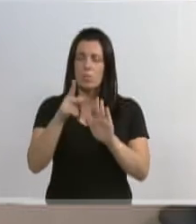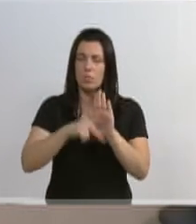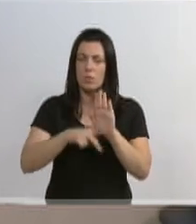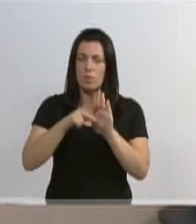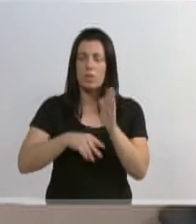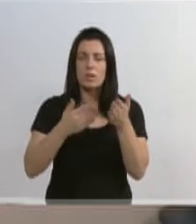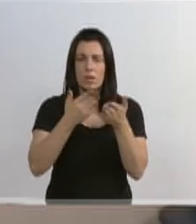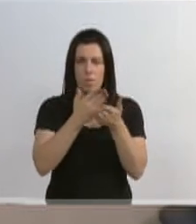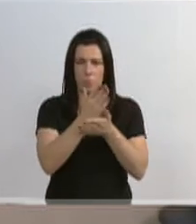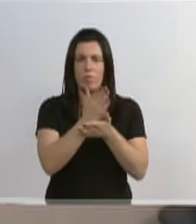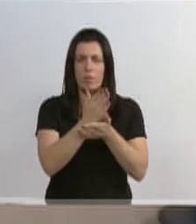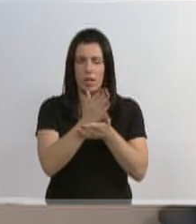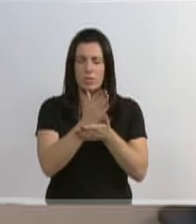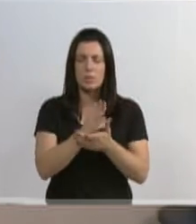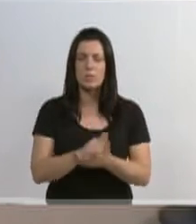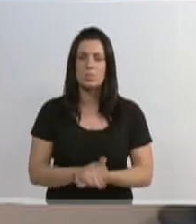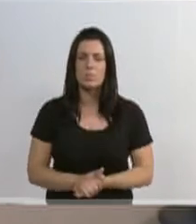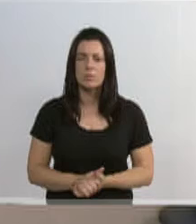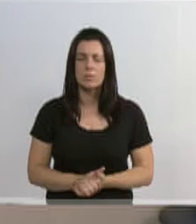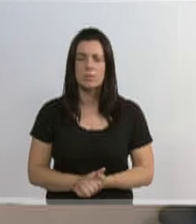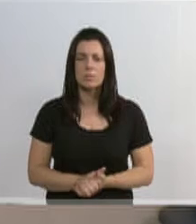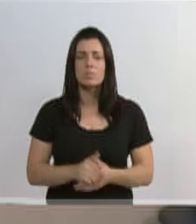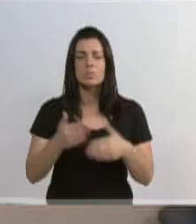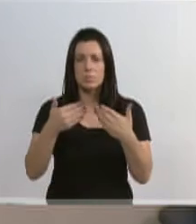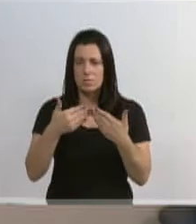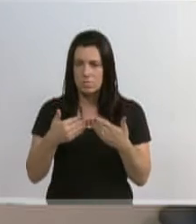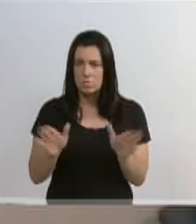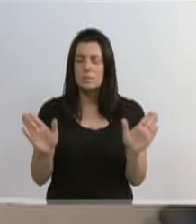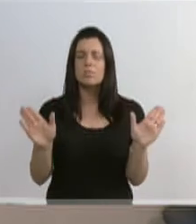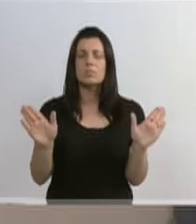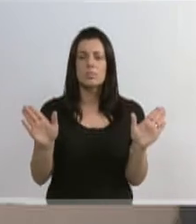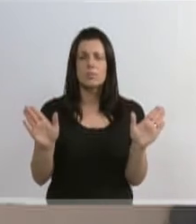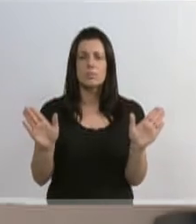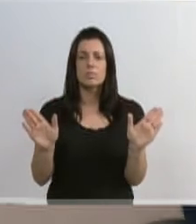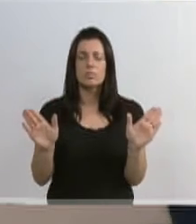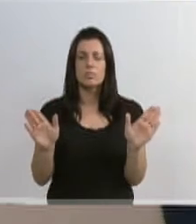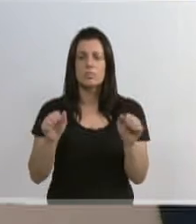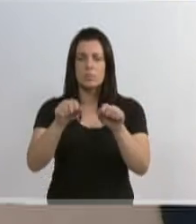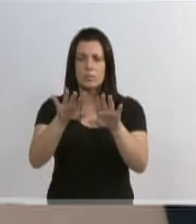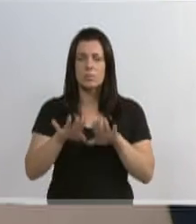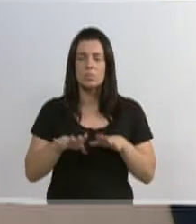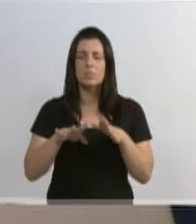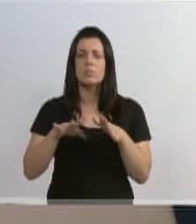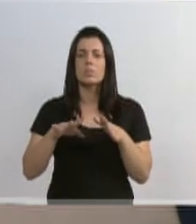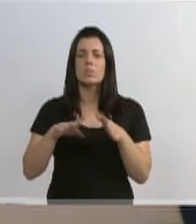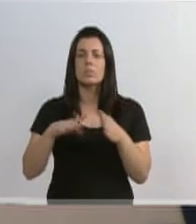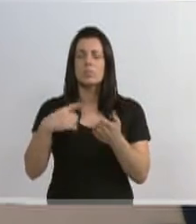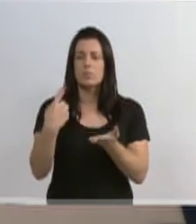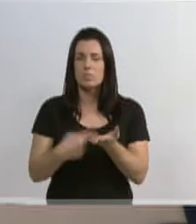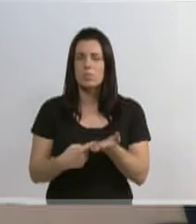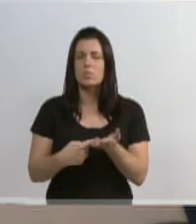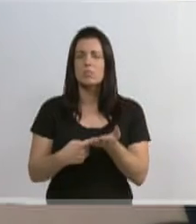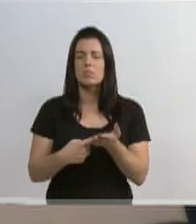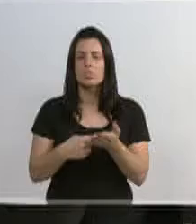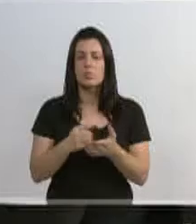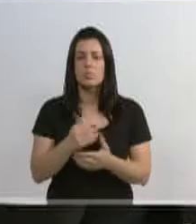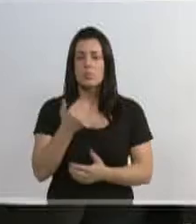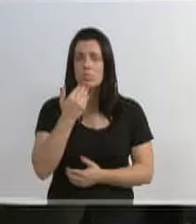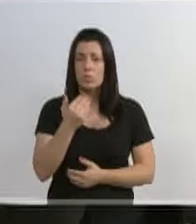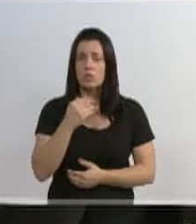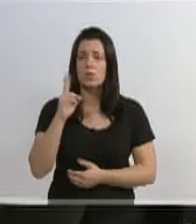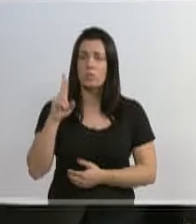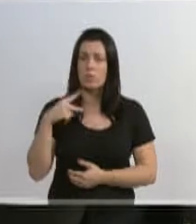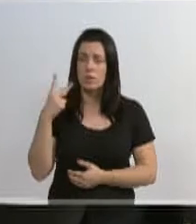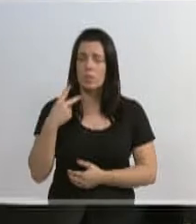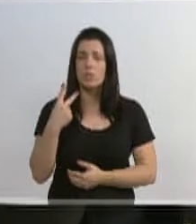projetos aprovados na sessão ordinária. Então, reabro a presente reunião extraordinária, solicitando que os